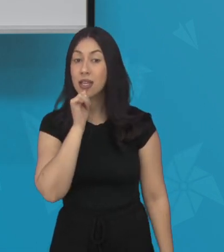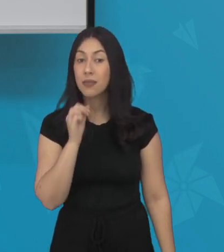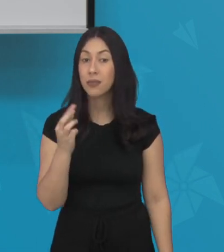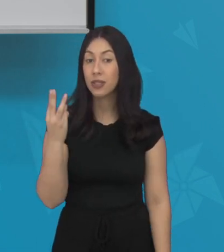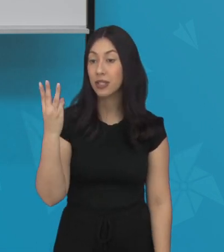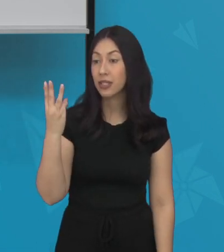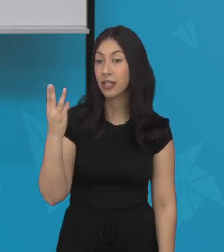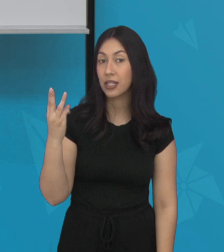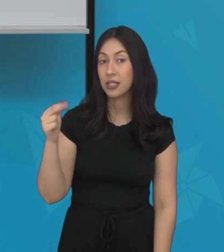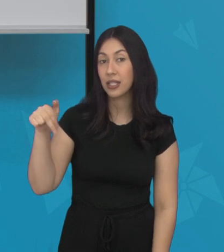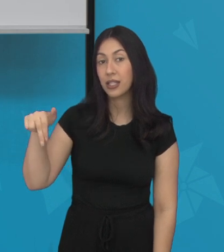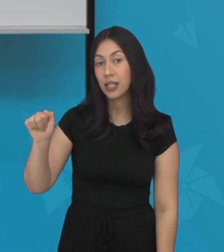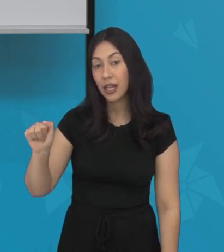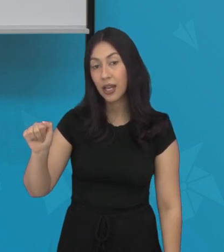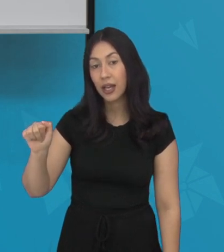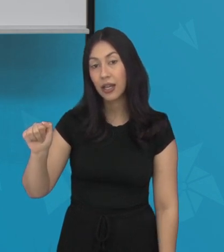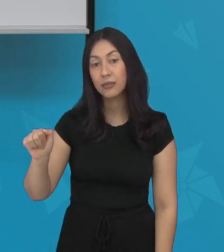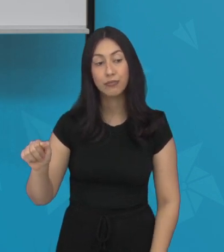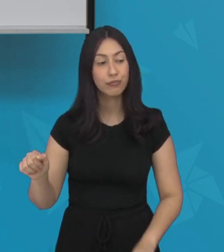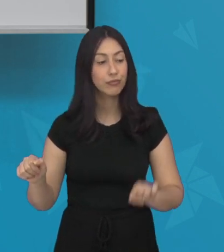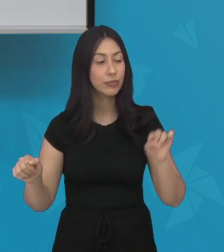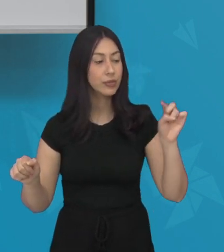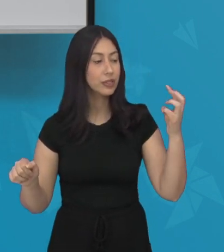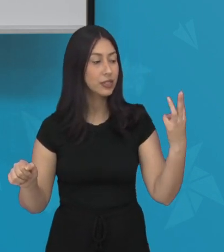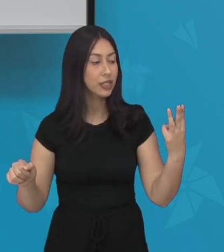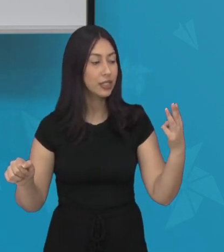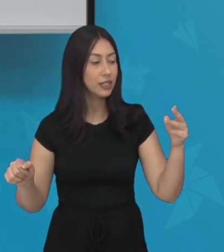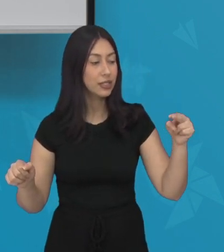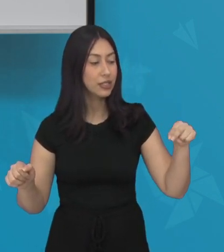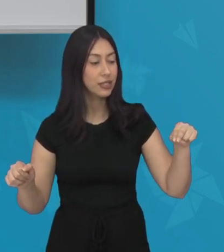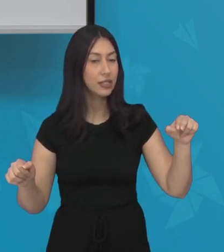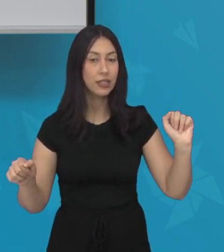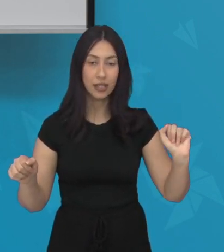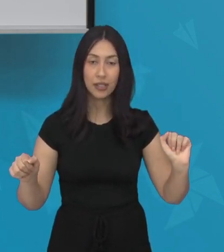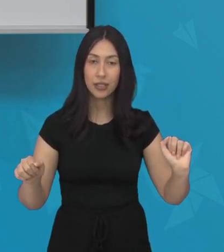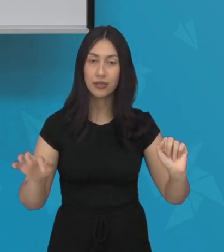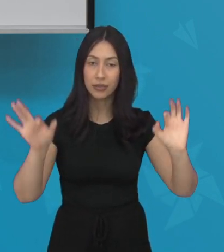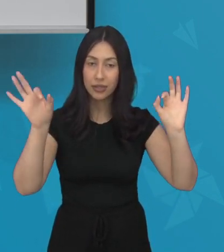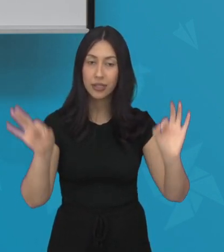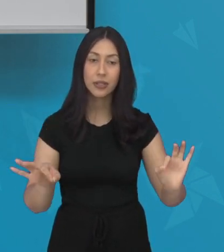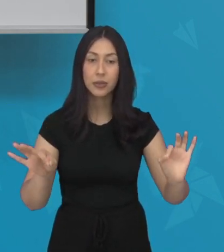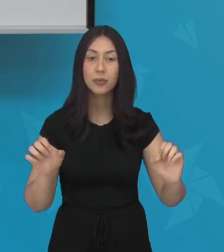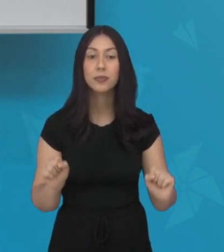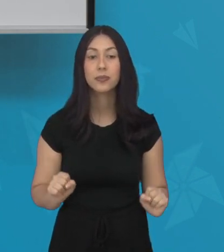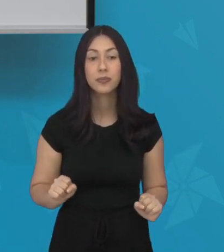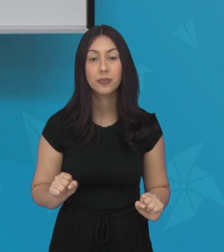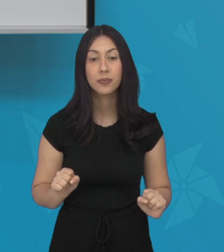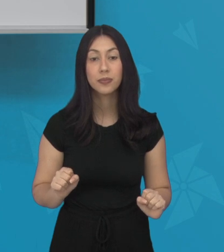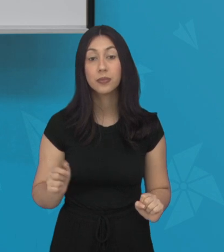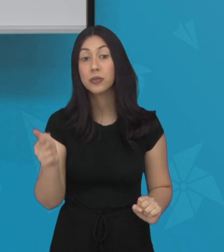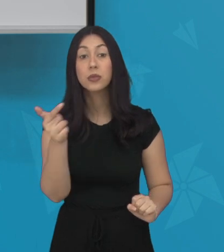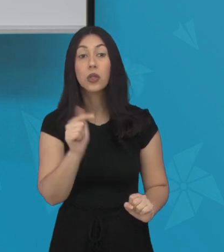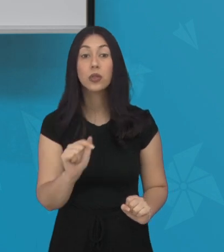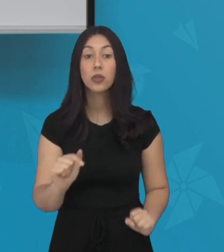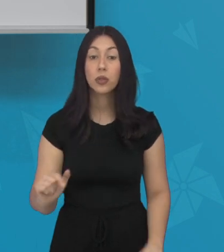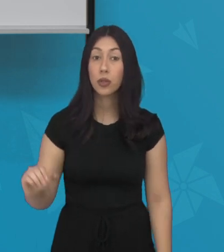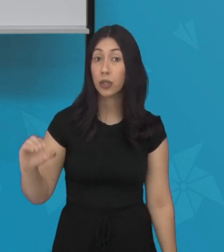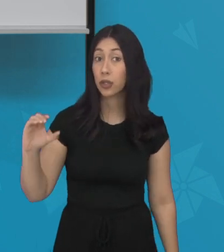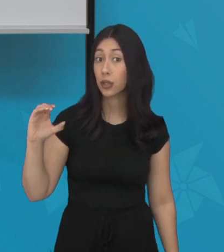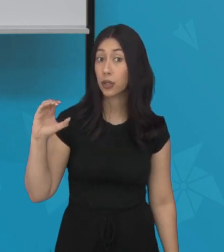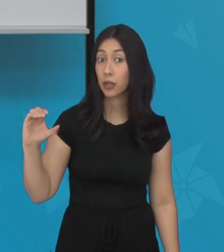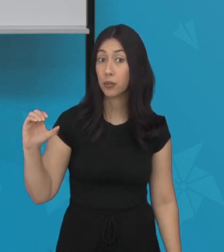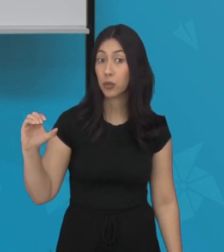exemplo, temos 3 sódios aqui, 3 NAs aqui, né? 3 vezes 1, 3, 1 vezes 3, 3. As